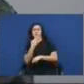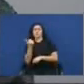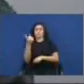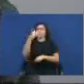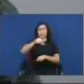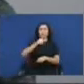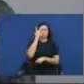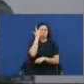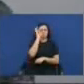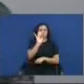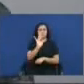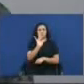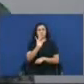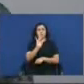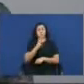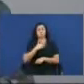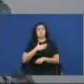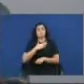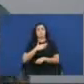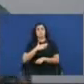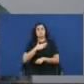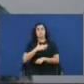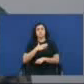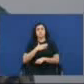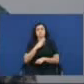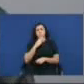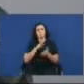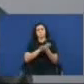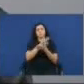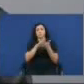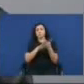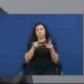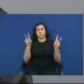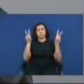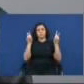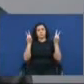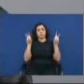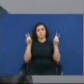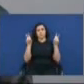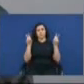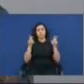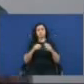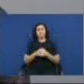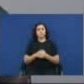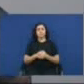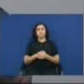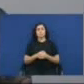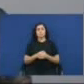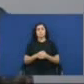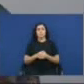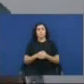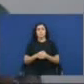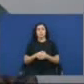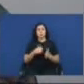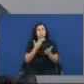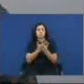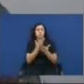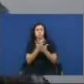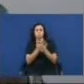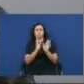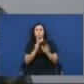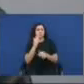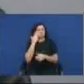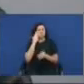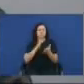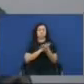é ruim ou não, porque eu, de fato, não entendo desse assunto. Até estudo, mas eu